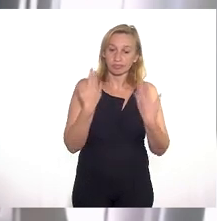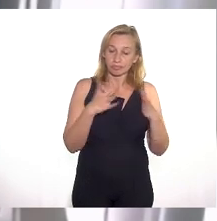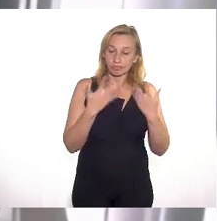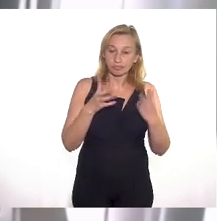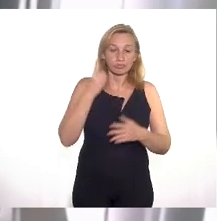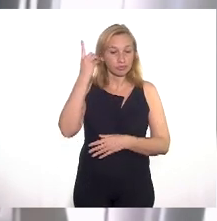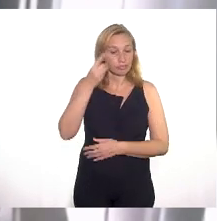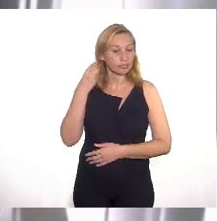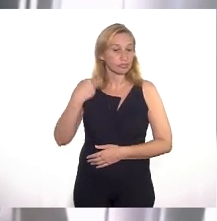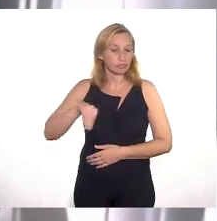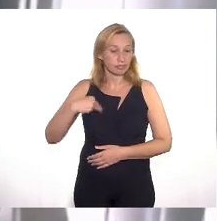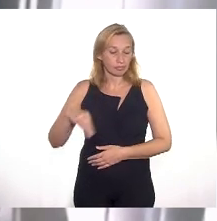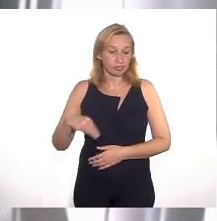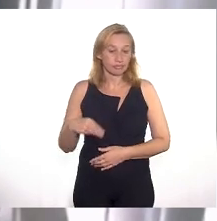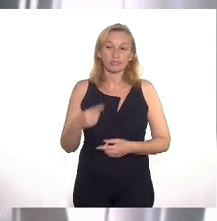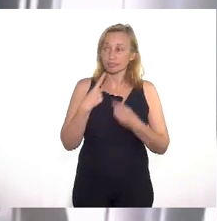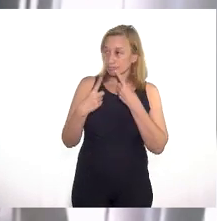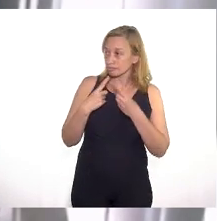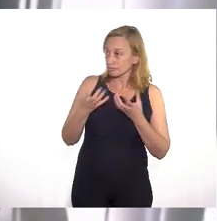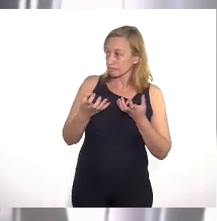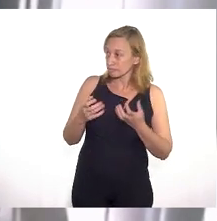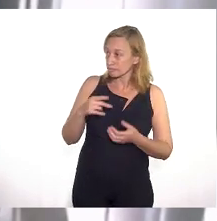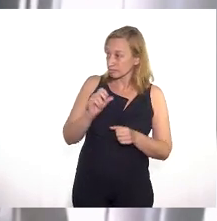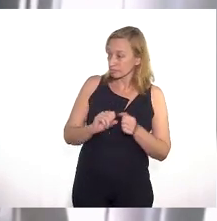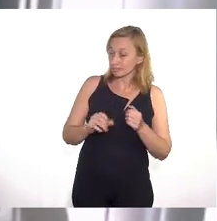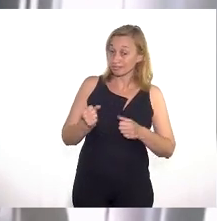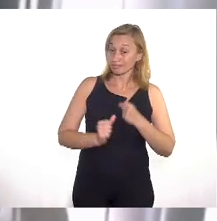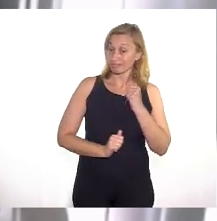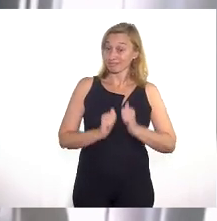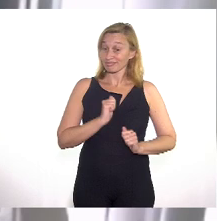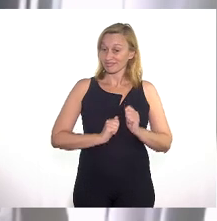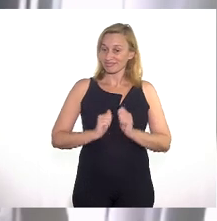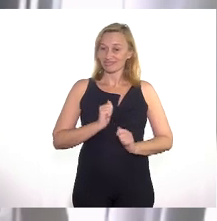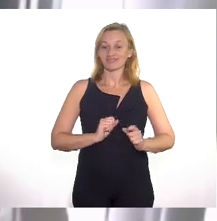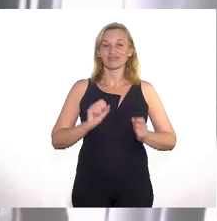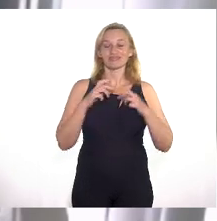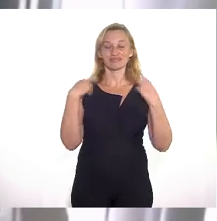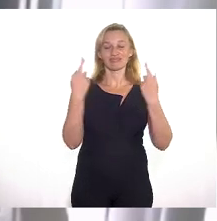Carlos Minc, que era a discussão que queria fazer, aguardando ansioso pela audiência pública.